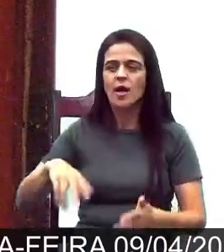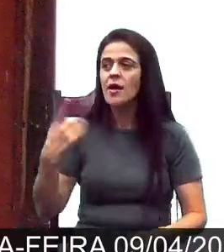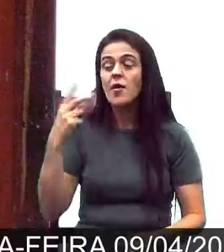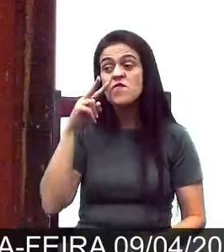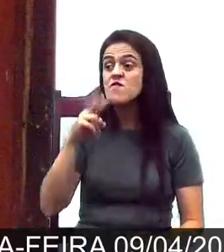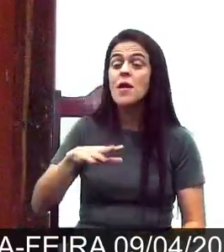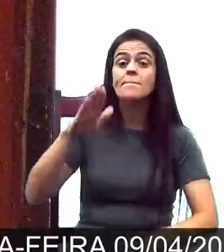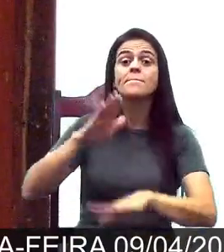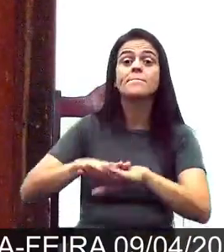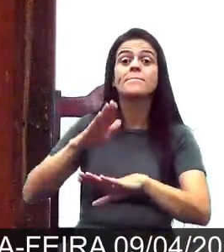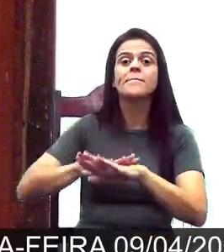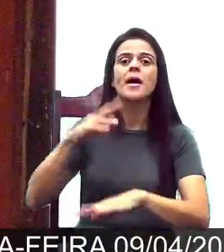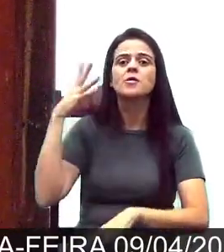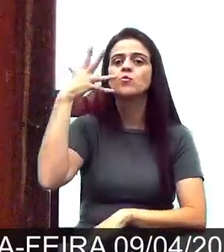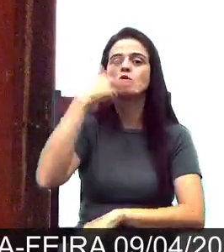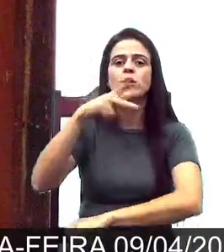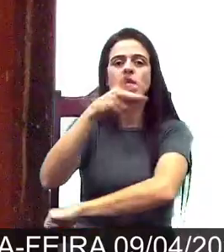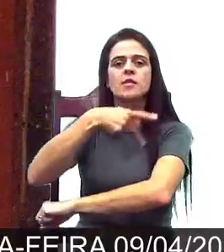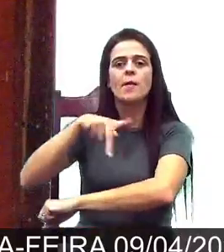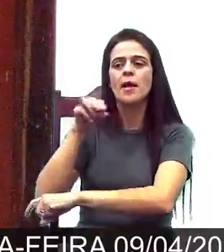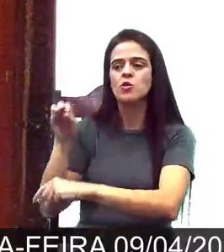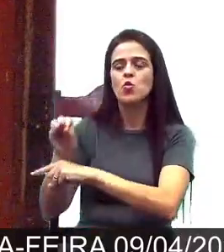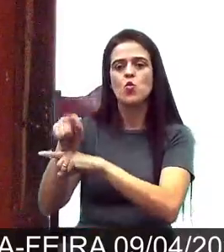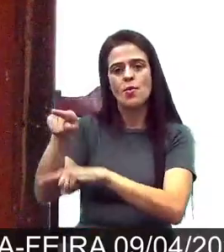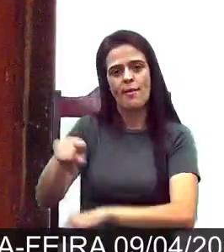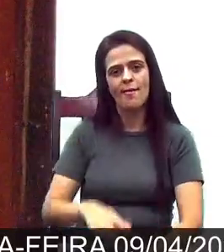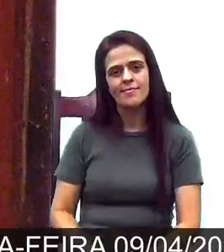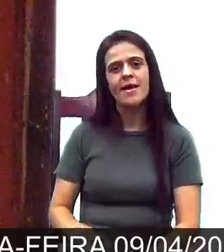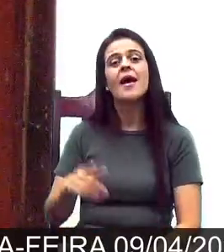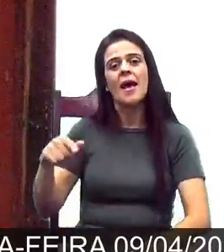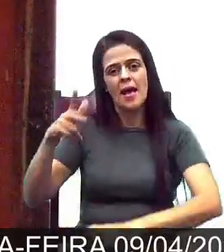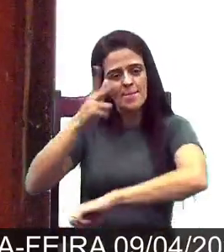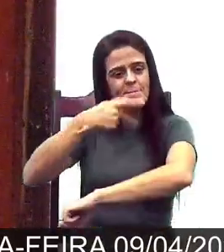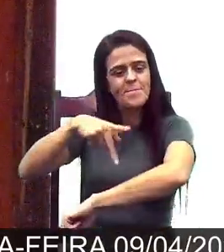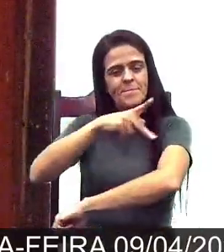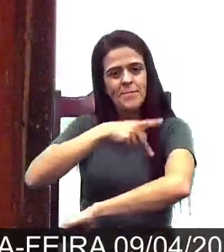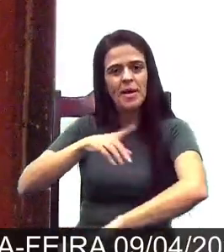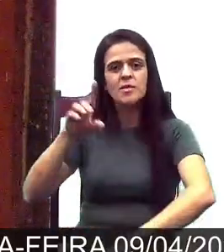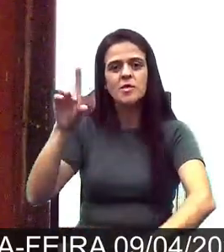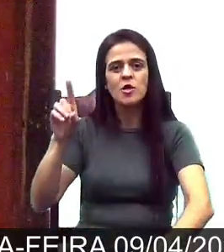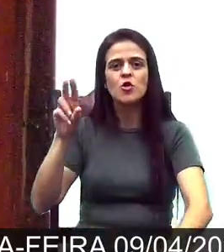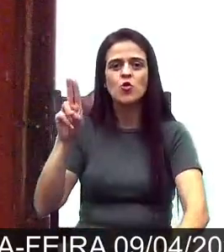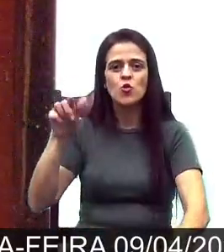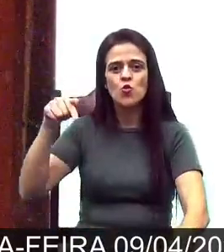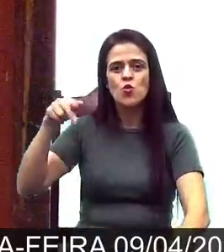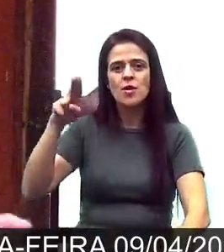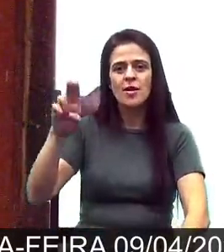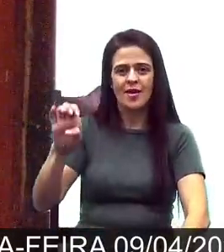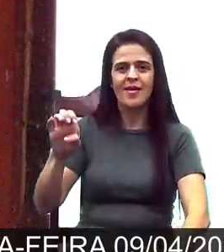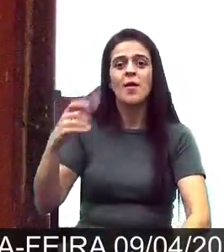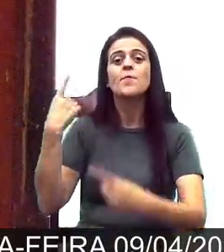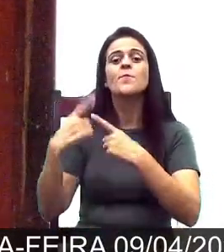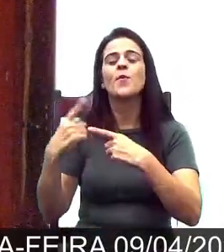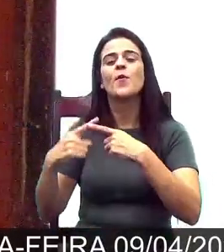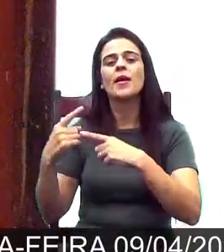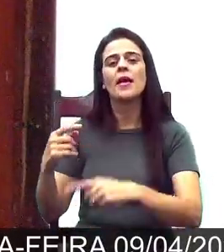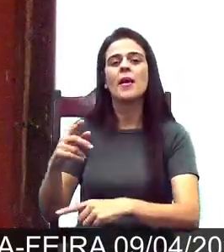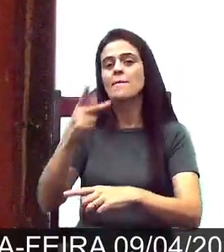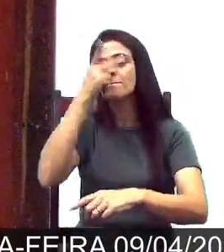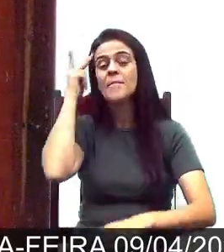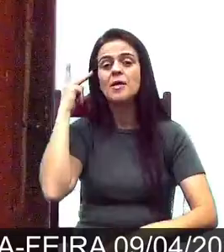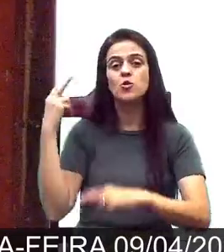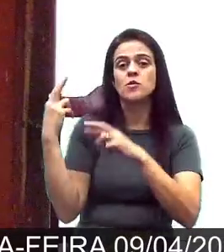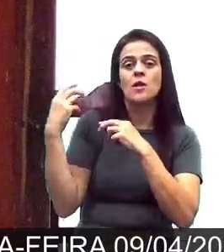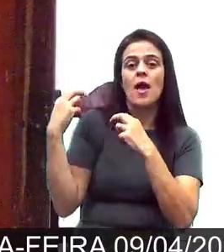não é uma das praças mais conservadas que tem em Catalão, é a Praça Duque de Caxias, que os feirantes ajudam a cuidar.